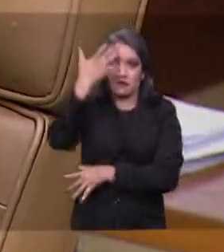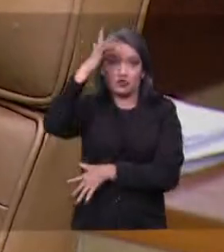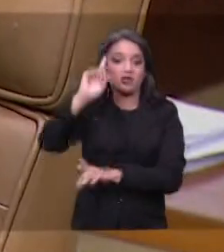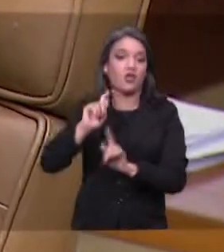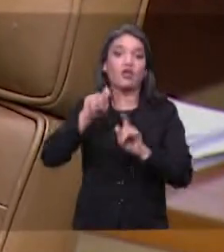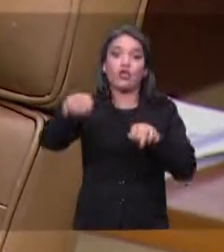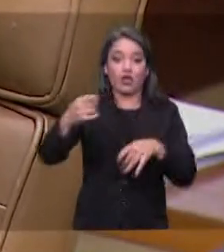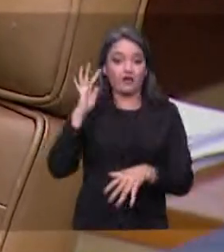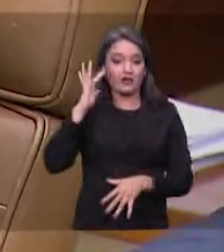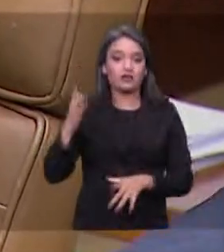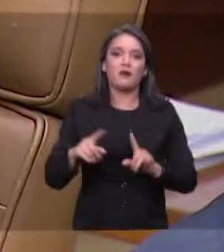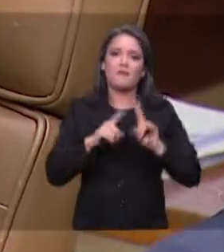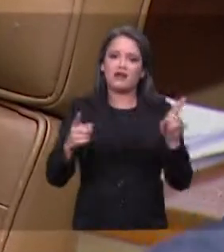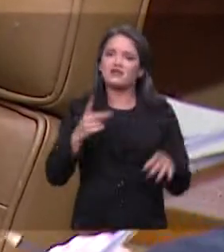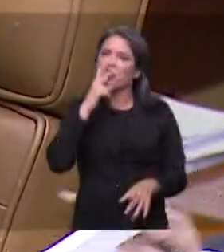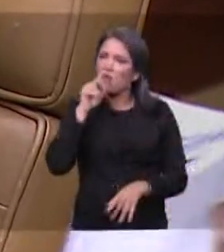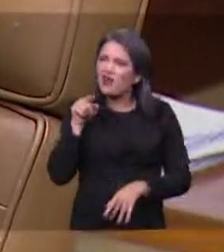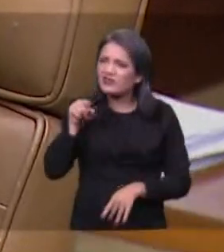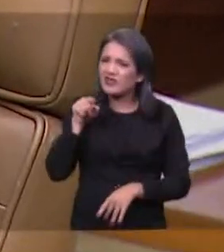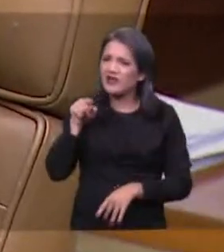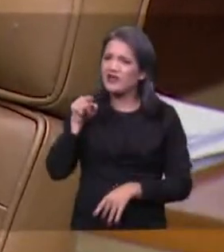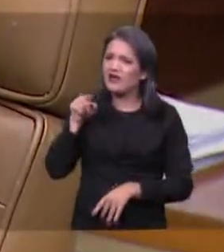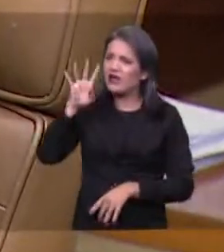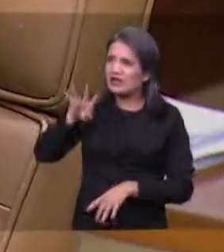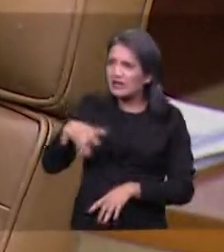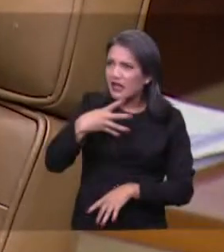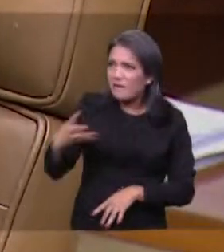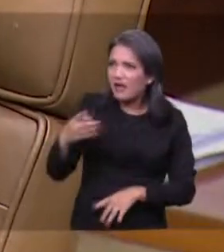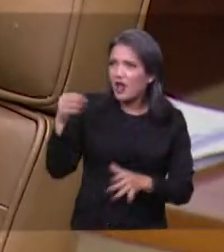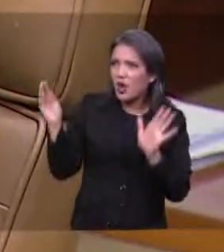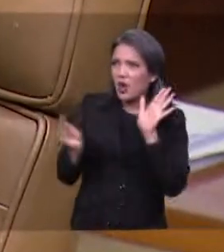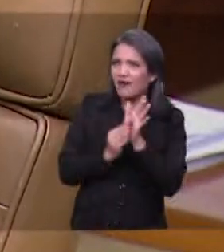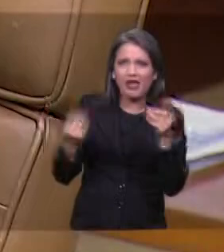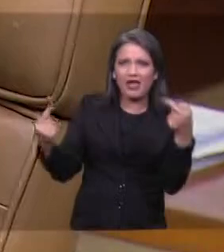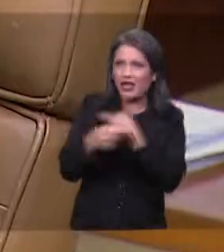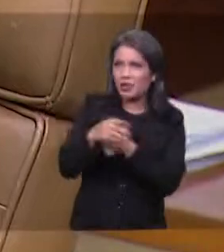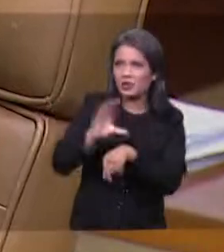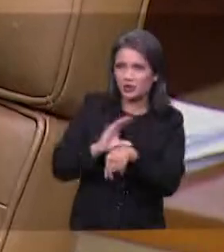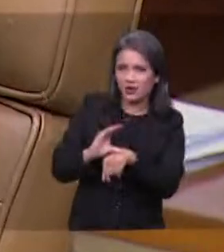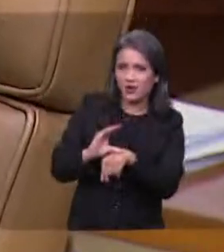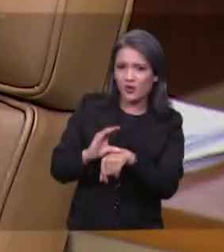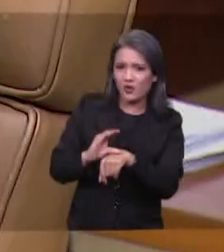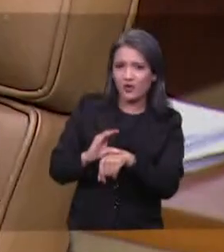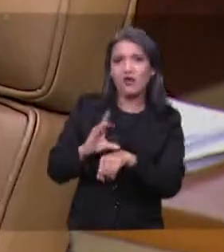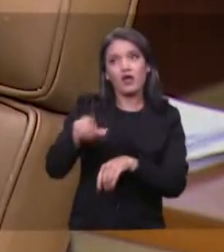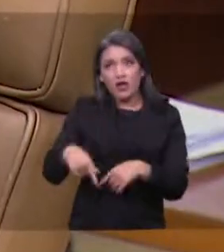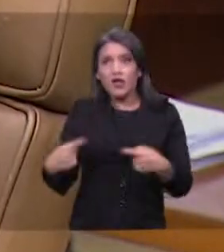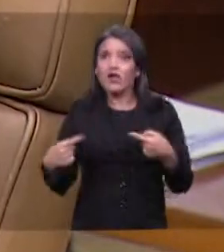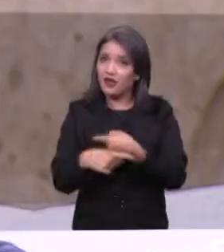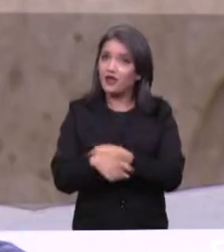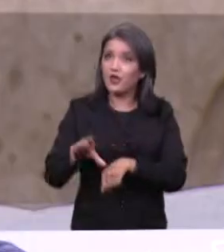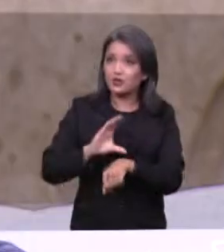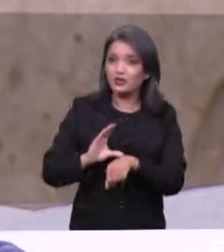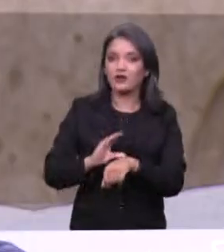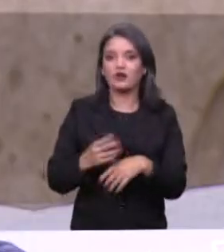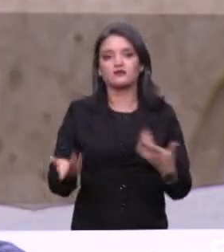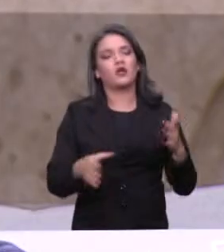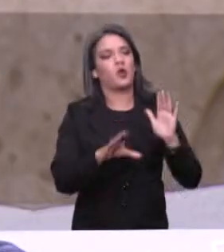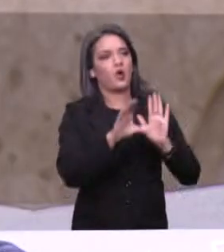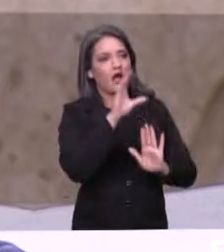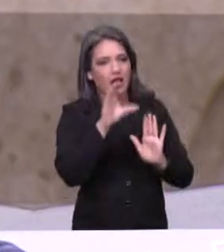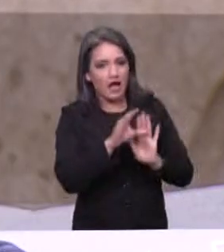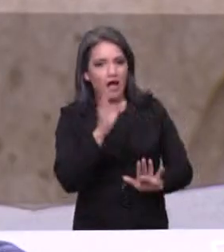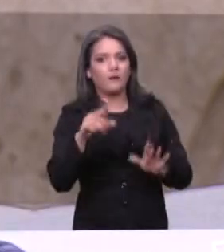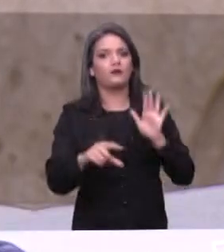tenho a impressão de que, na tabela de Vossa Excelência, eu declarei inconstitucional. Inconstitucional. É inconstitucional. Tanto caput